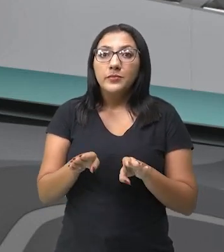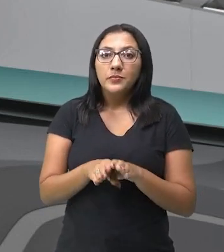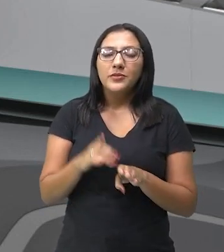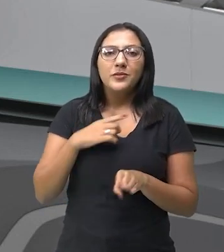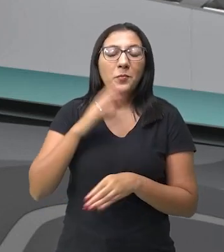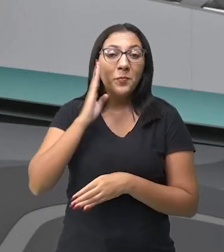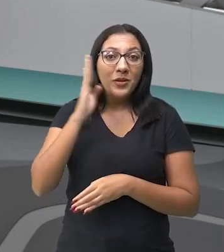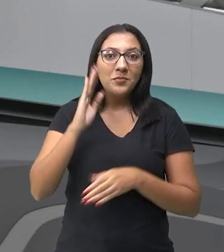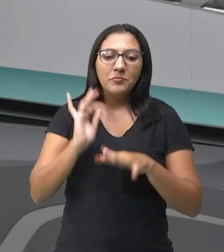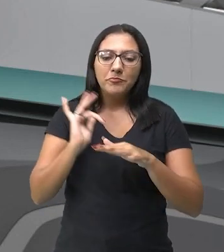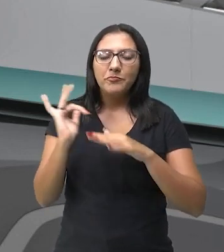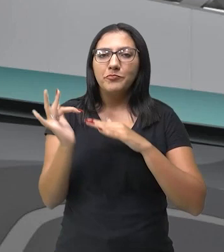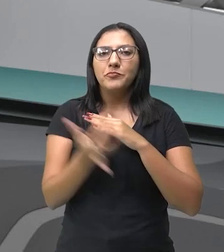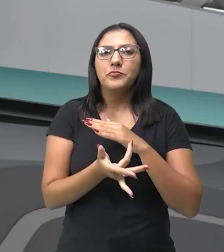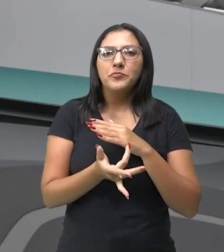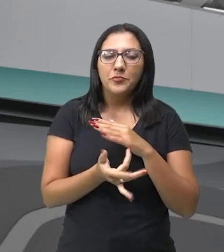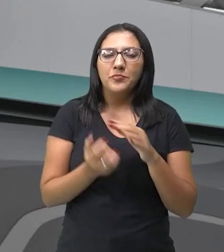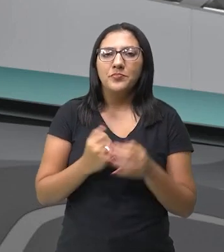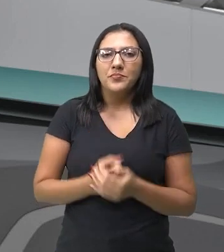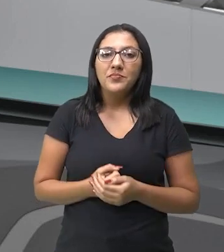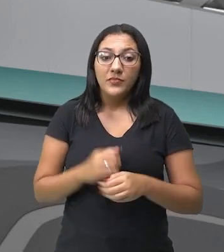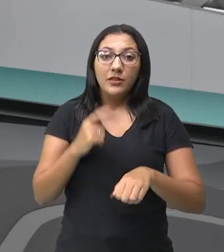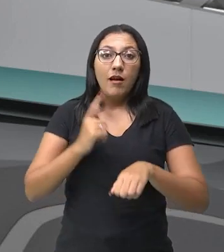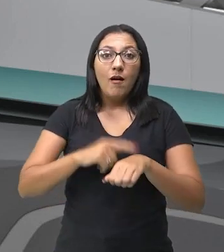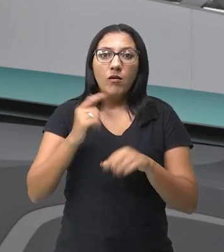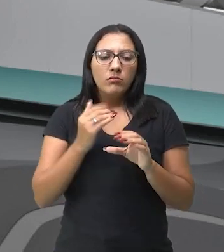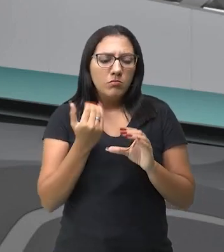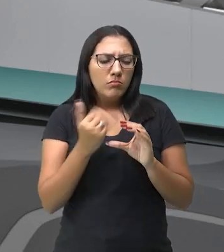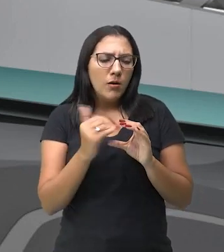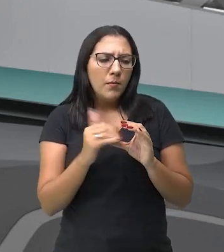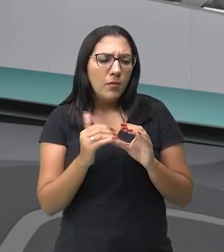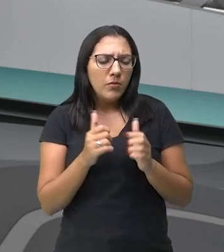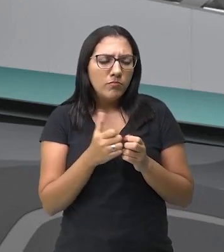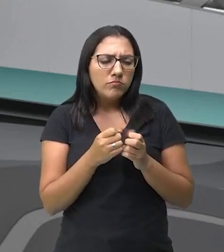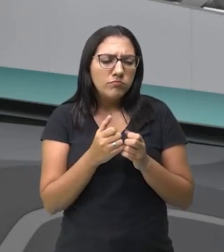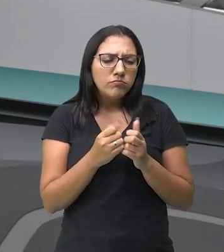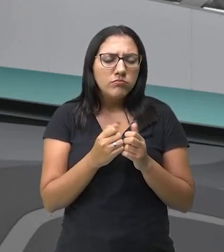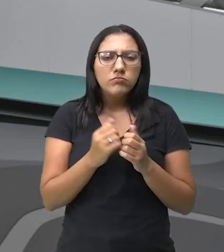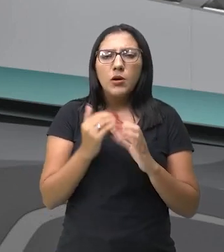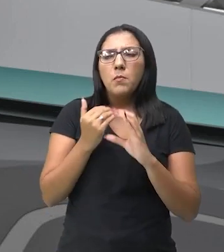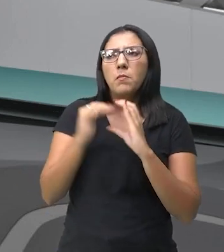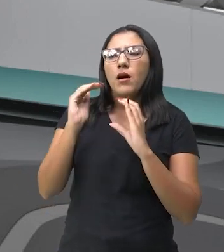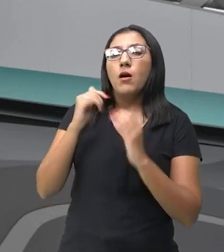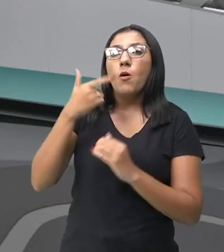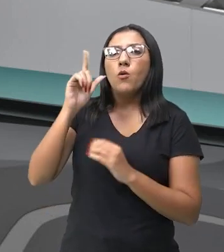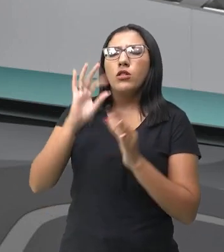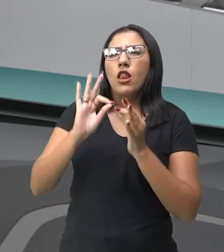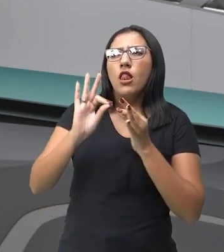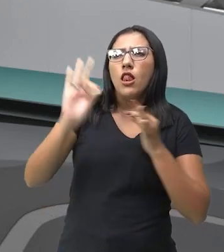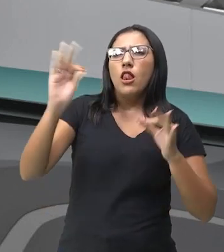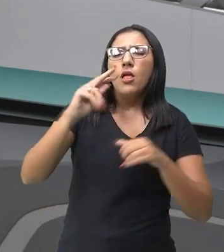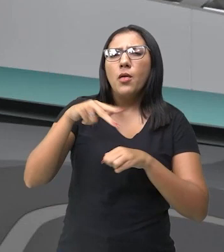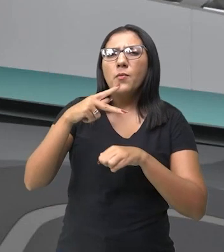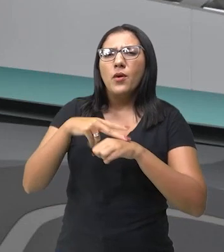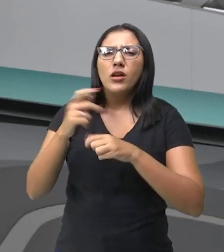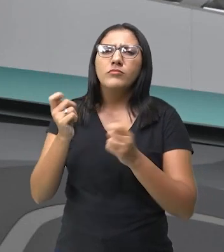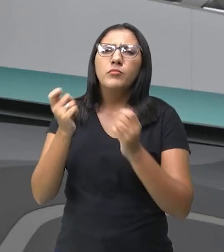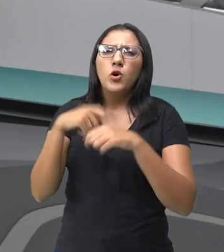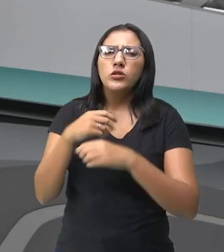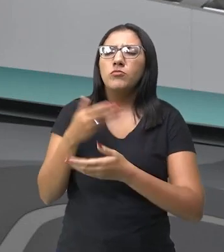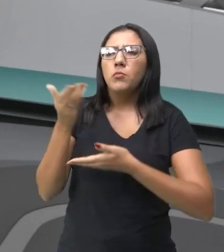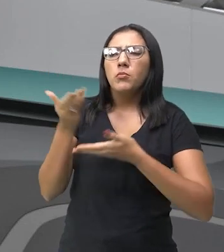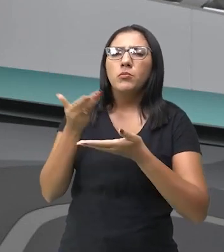por aplicativo de mensagem, né? Na hora, manda a mensagem, a pessoa que está lá longe lê a mensagem e assim a comunicação vai